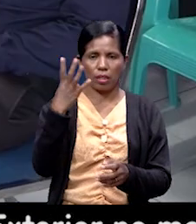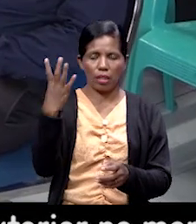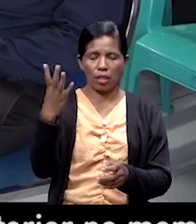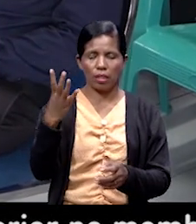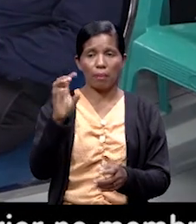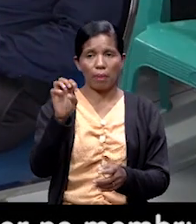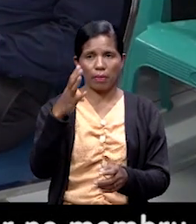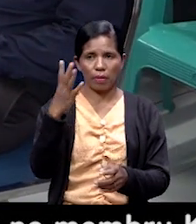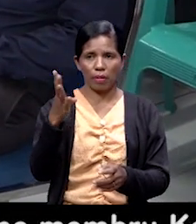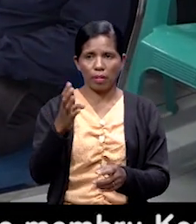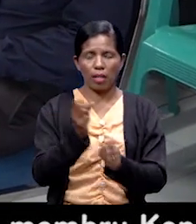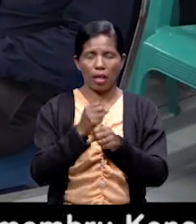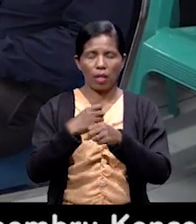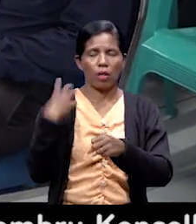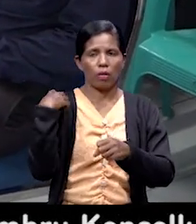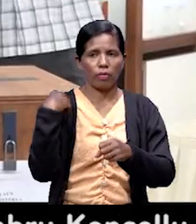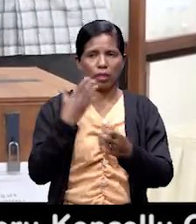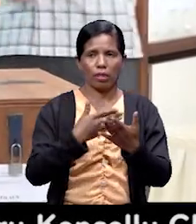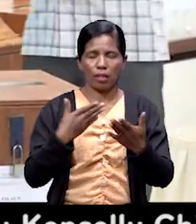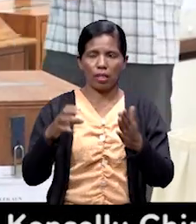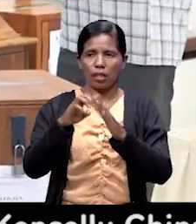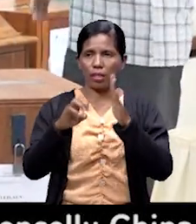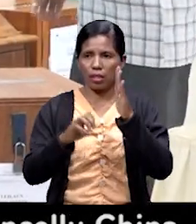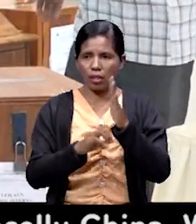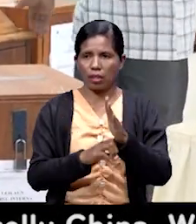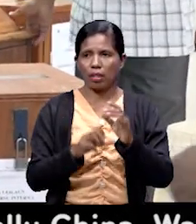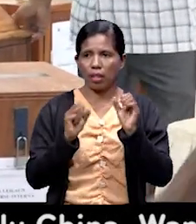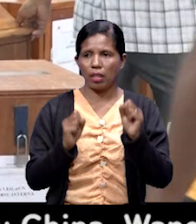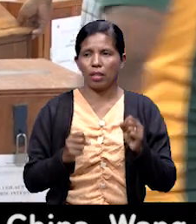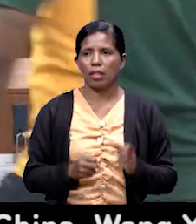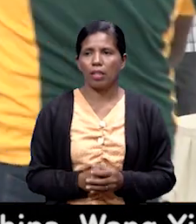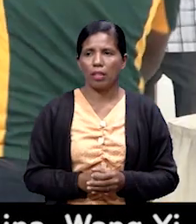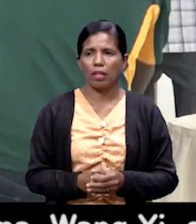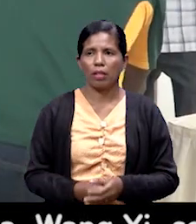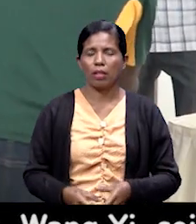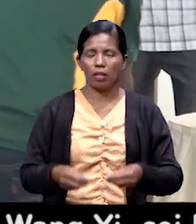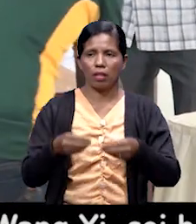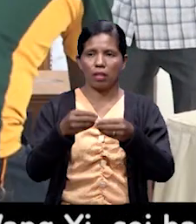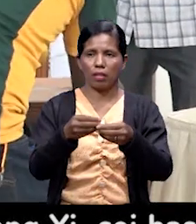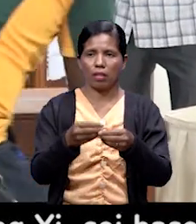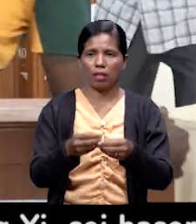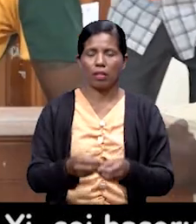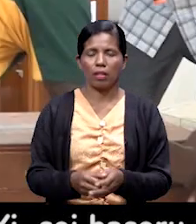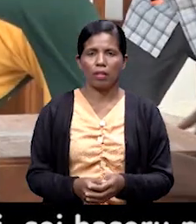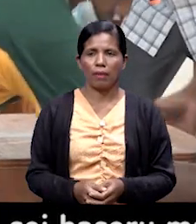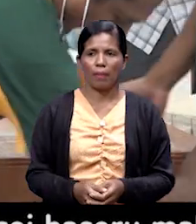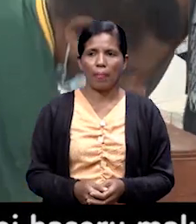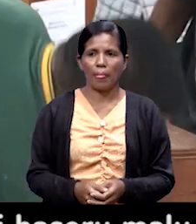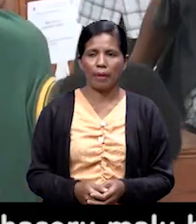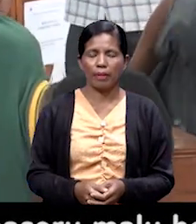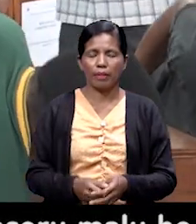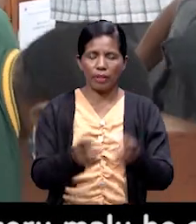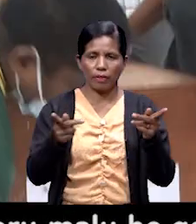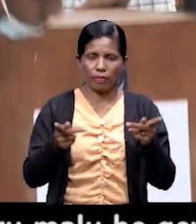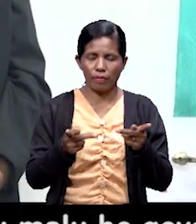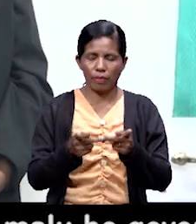Direção-Geral gestão patrimônio Estado e a modalidade da leilão, né, ma concurso público, no concurso interna. E a concurso interna,